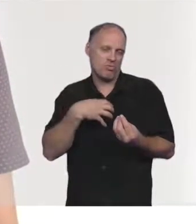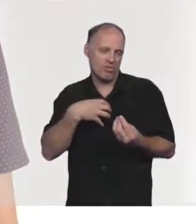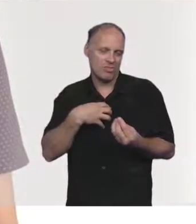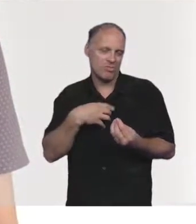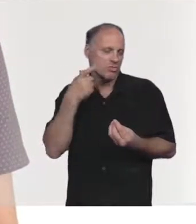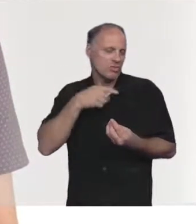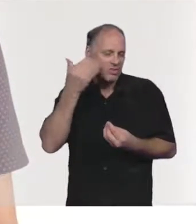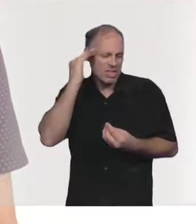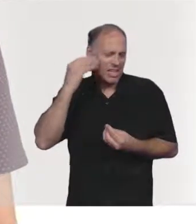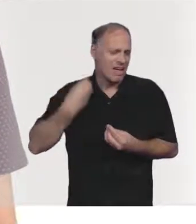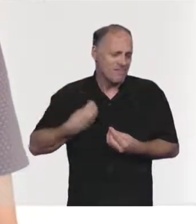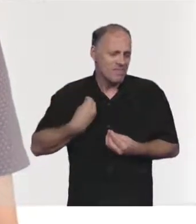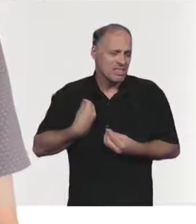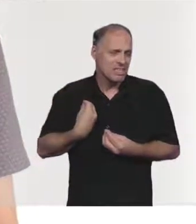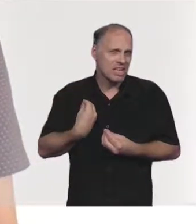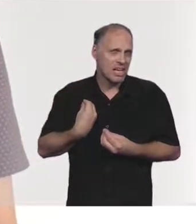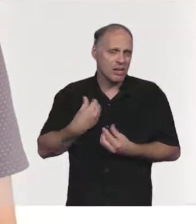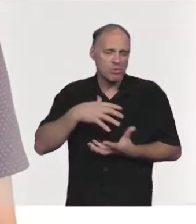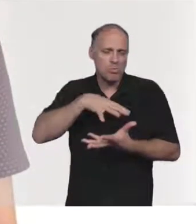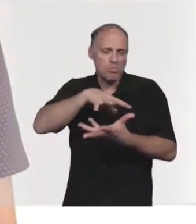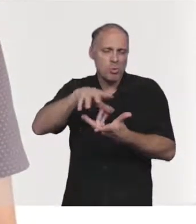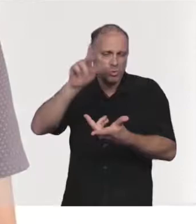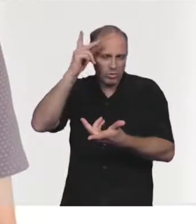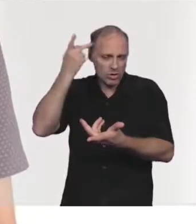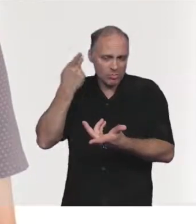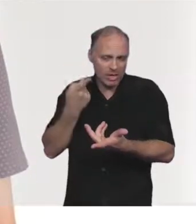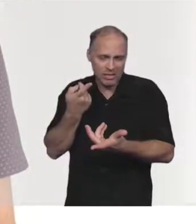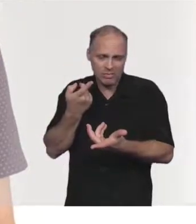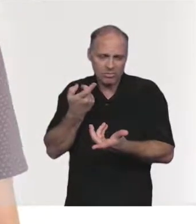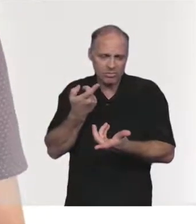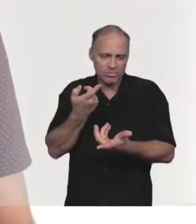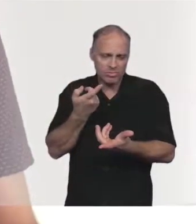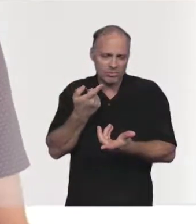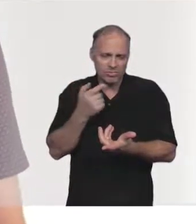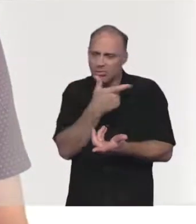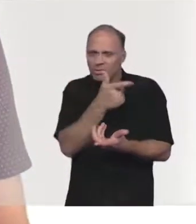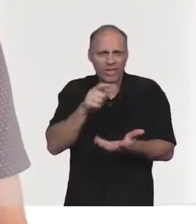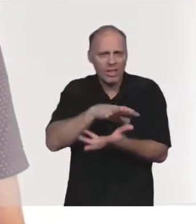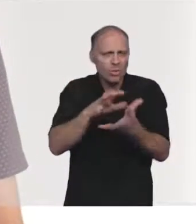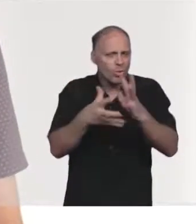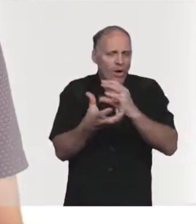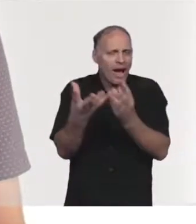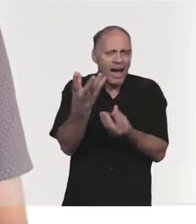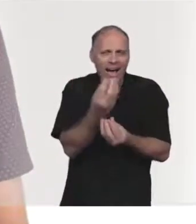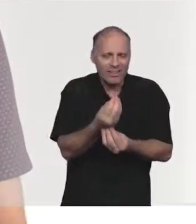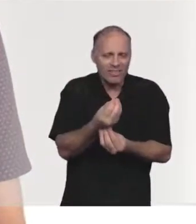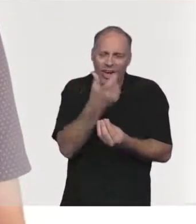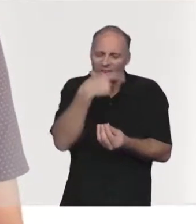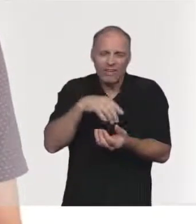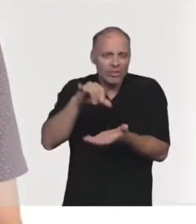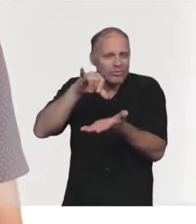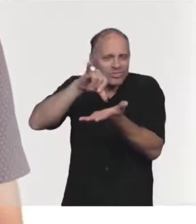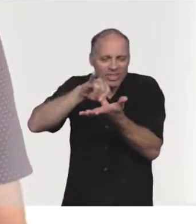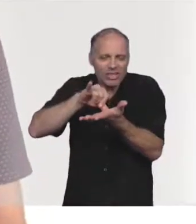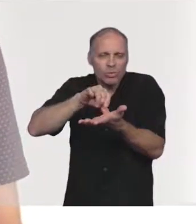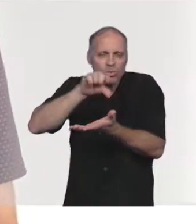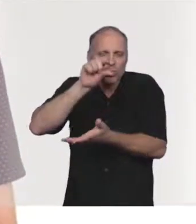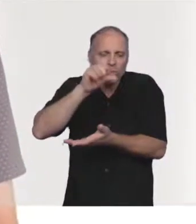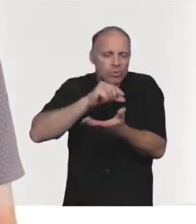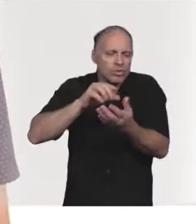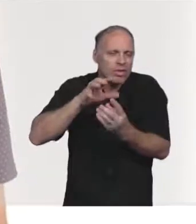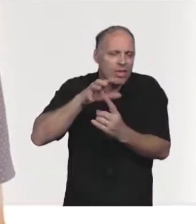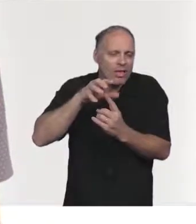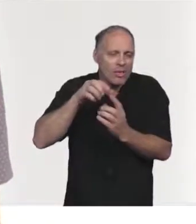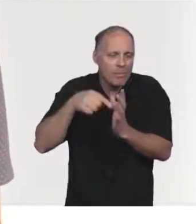a vida do homem sem ela. Eu acho que ela é um pouco de vida no que